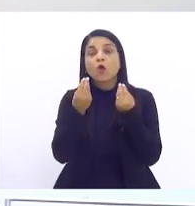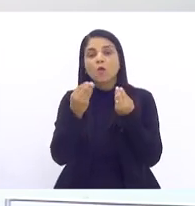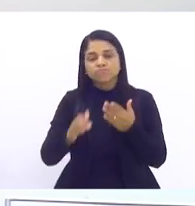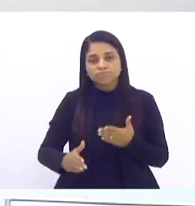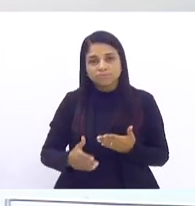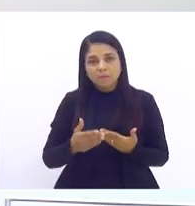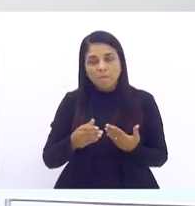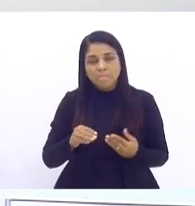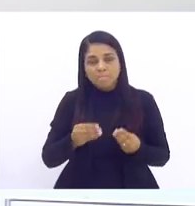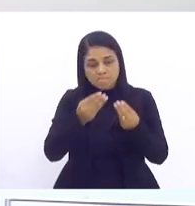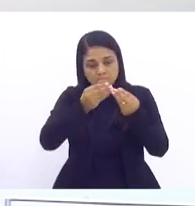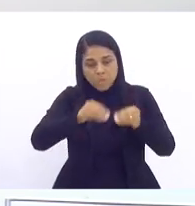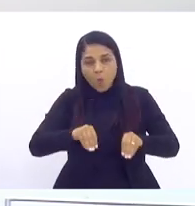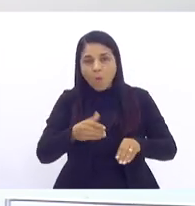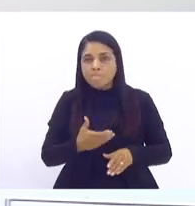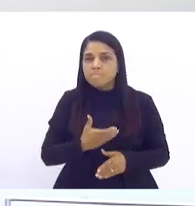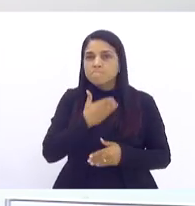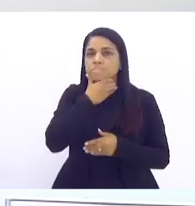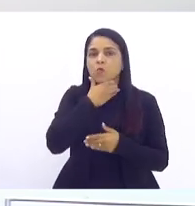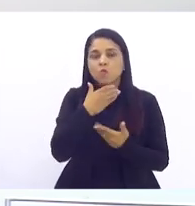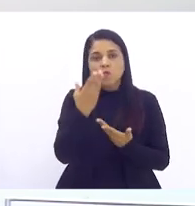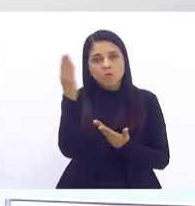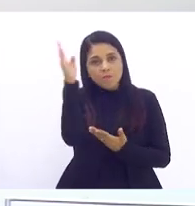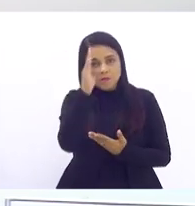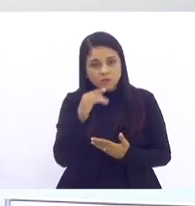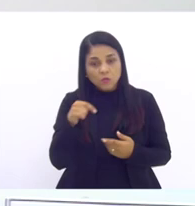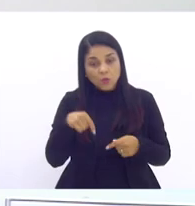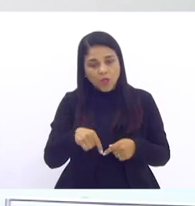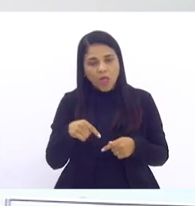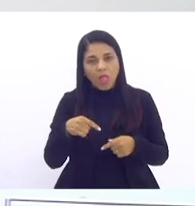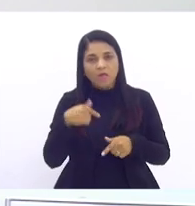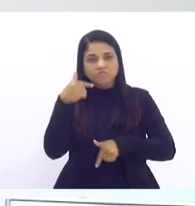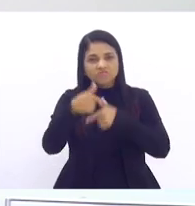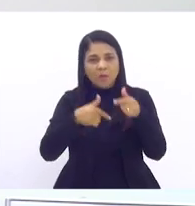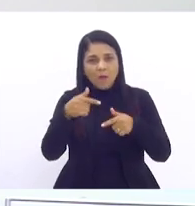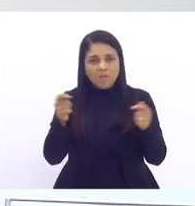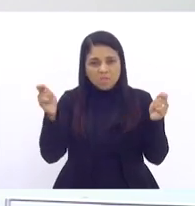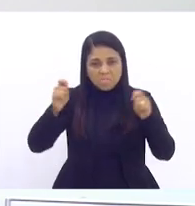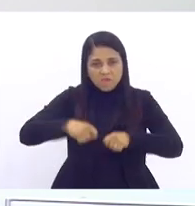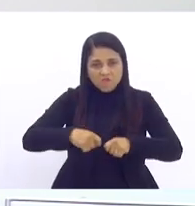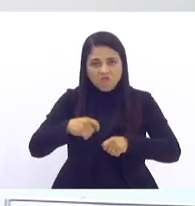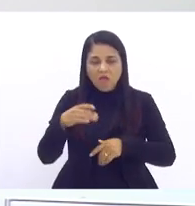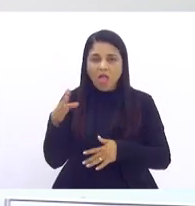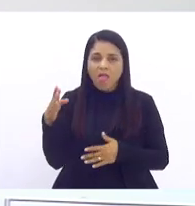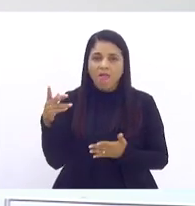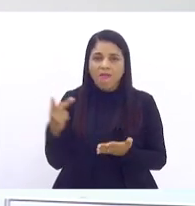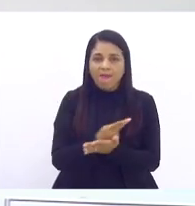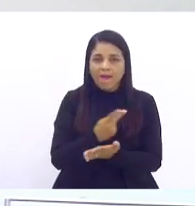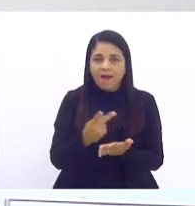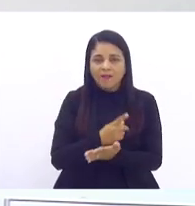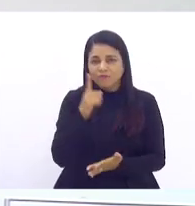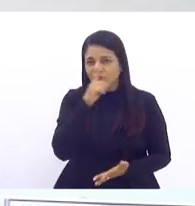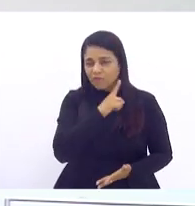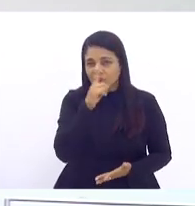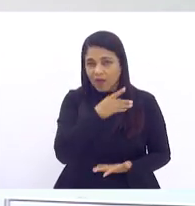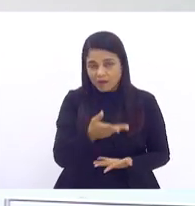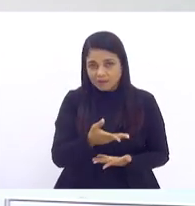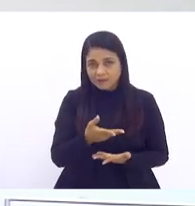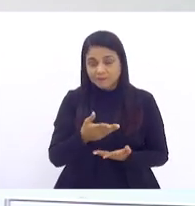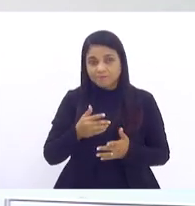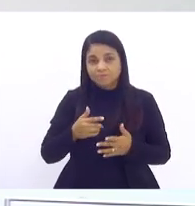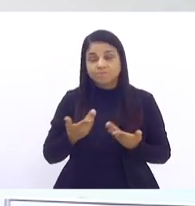colágeno Em competência é Nossa e principalmente da classe política E aí a gente precisa